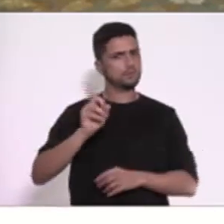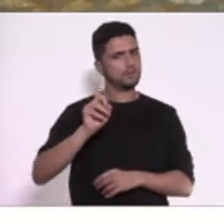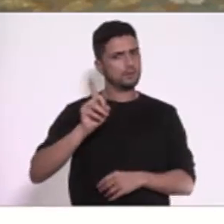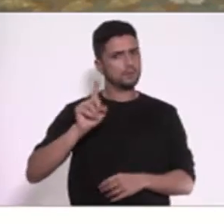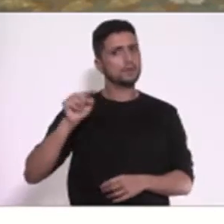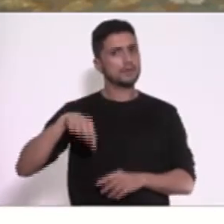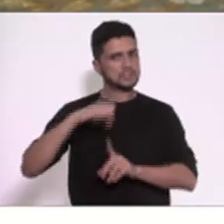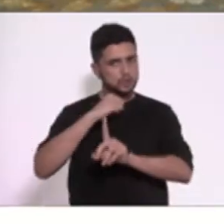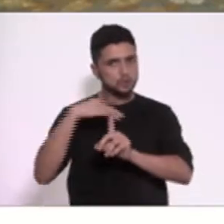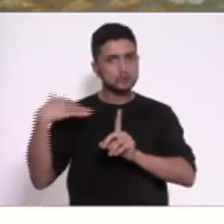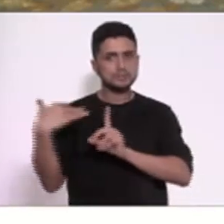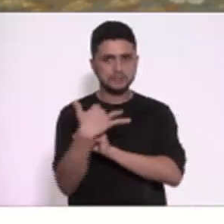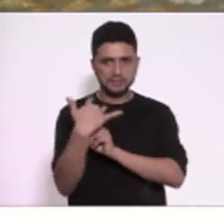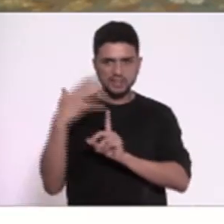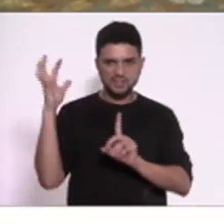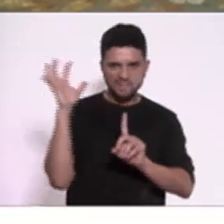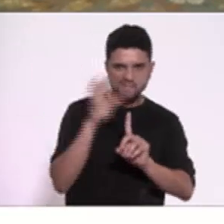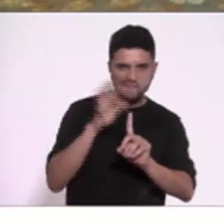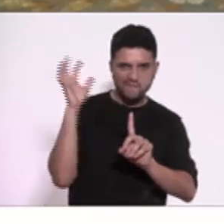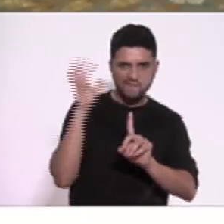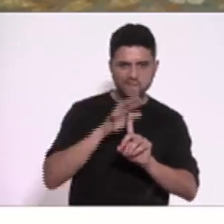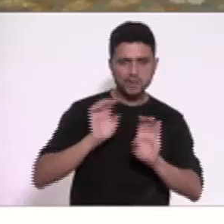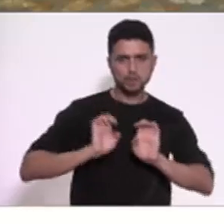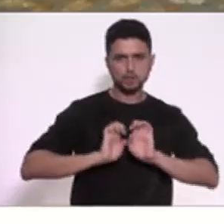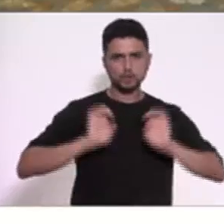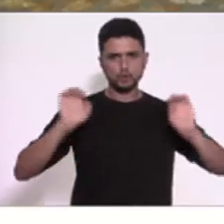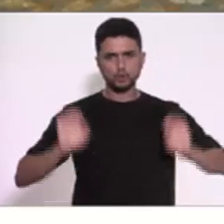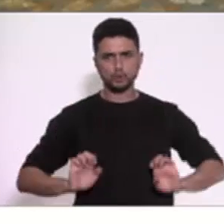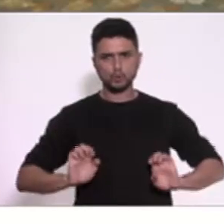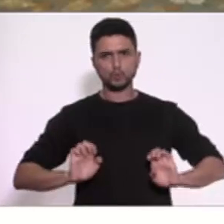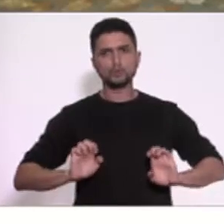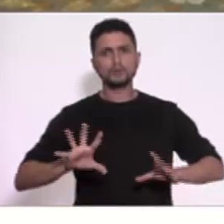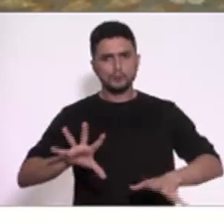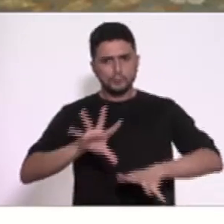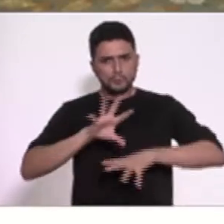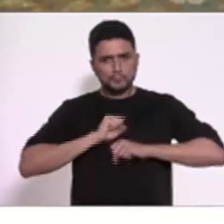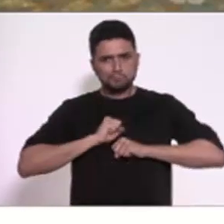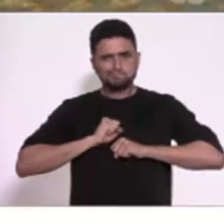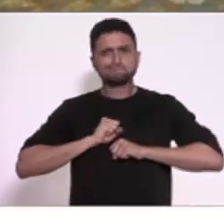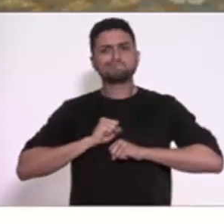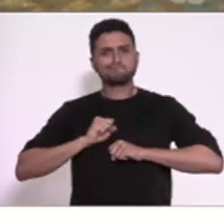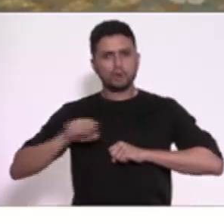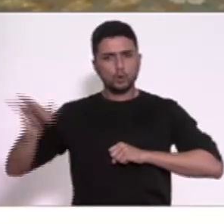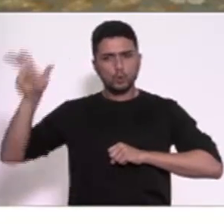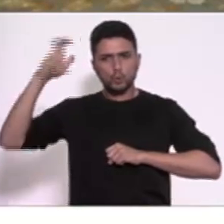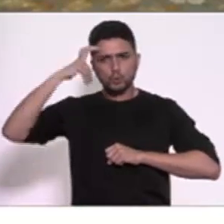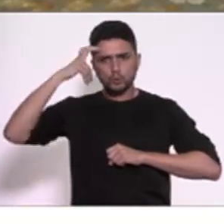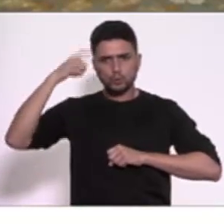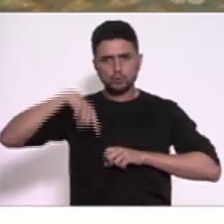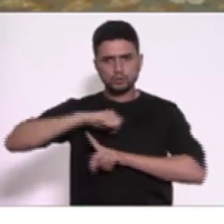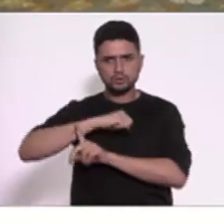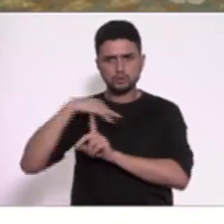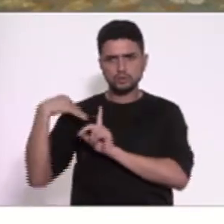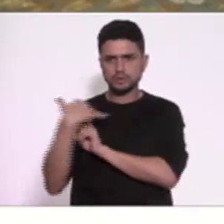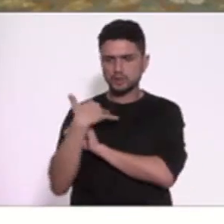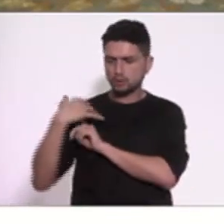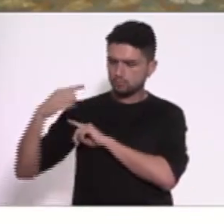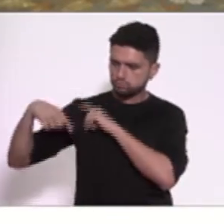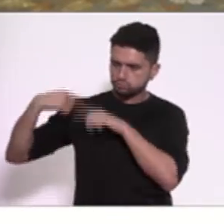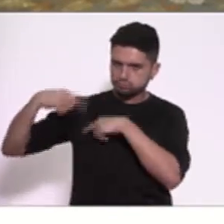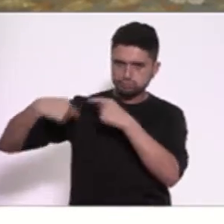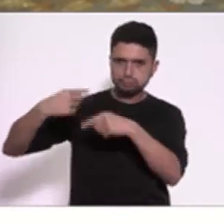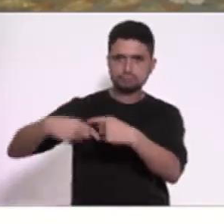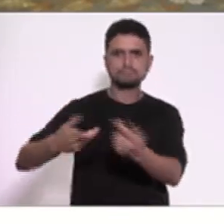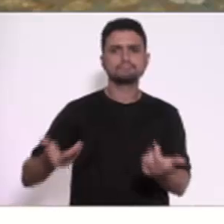fato social, como estruturante, estruturador das relações sociais no mundo, não só no